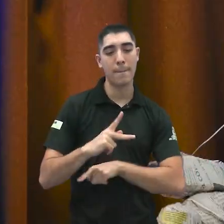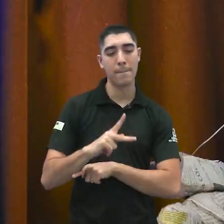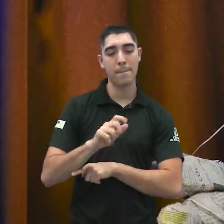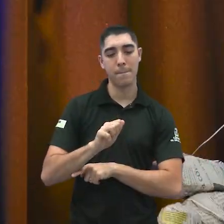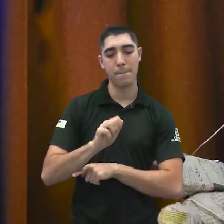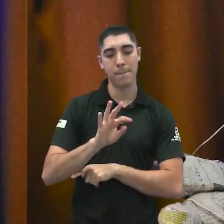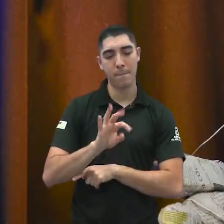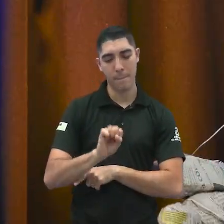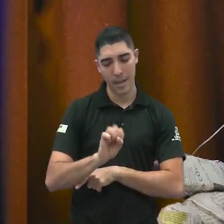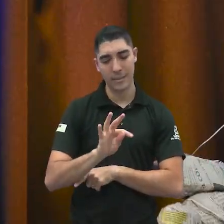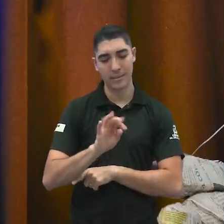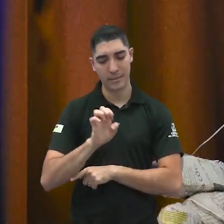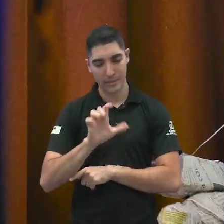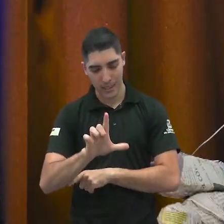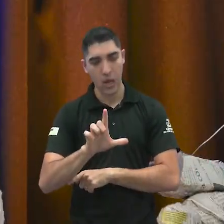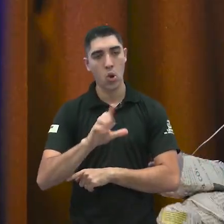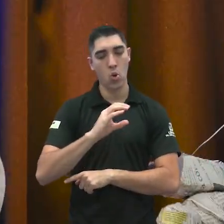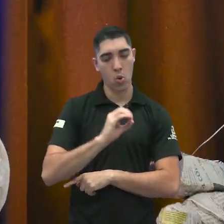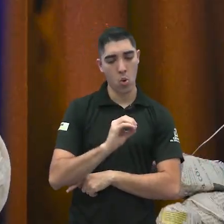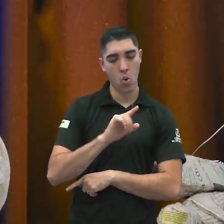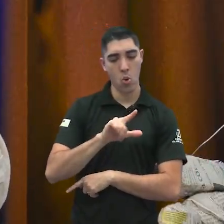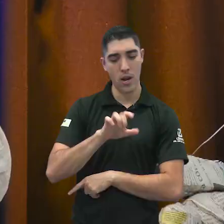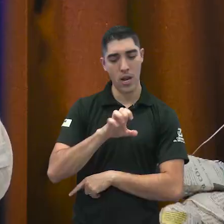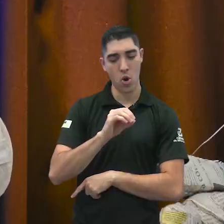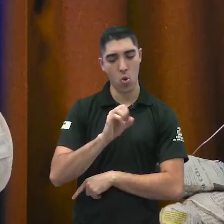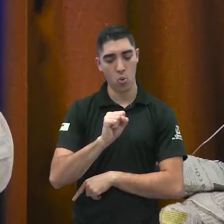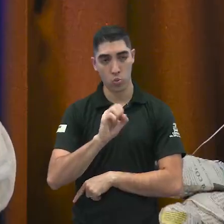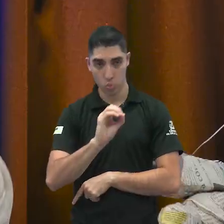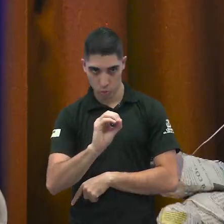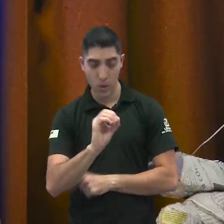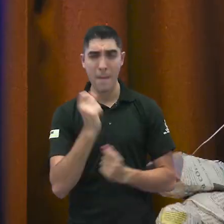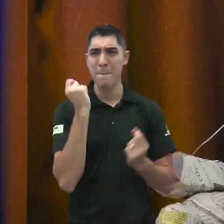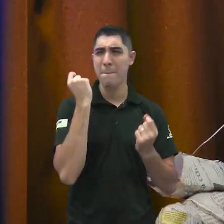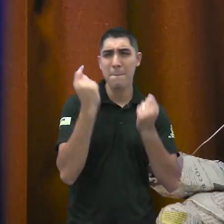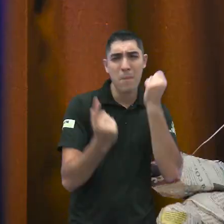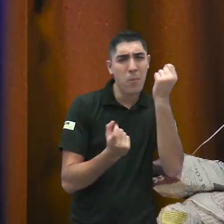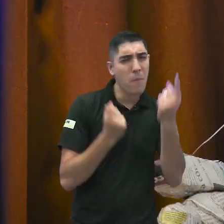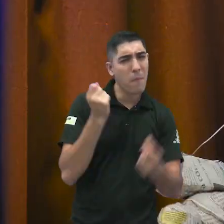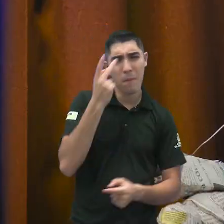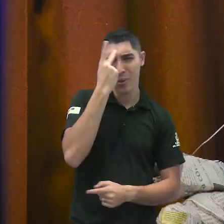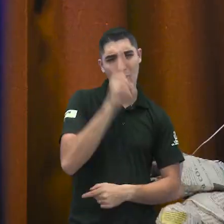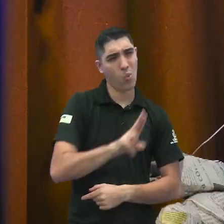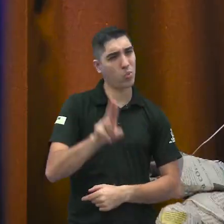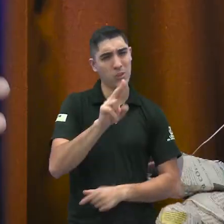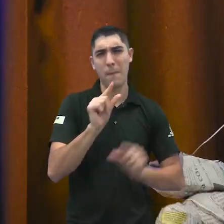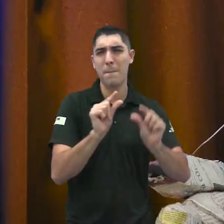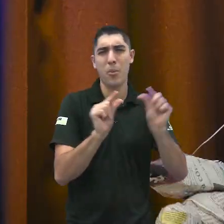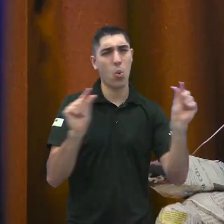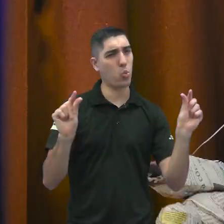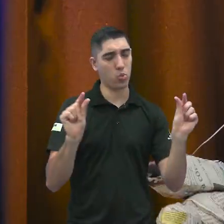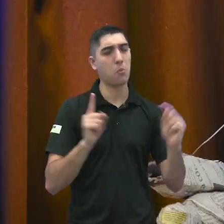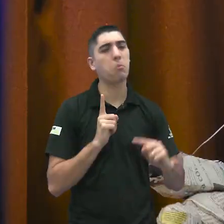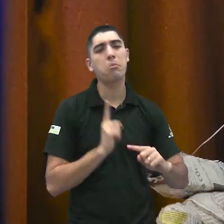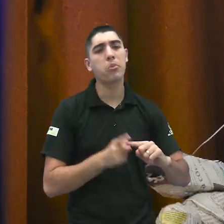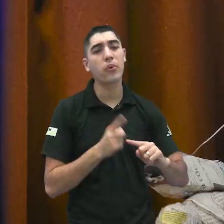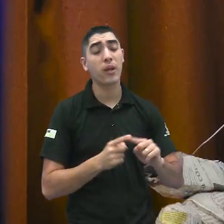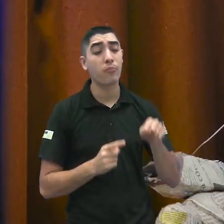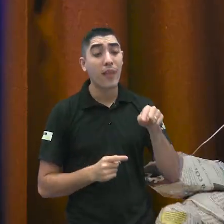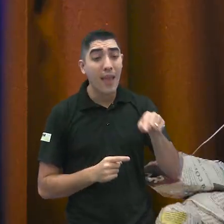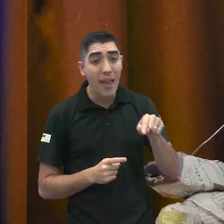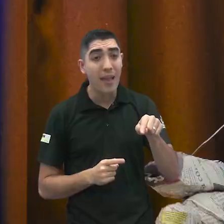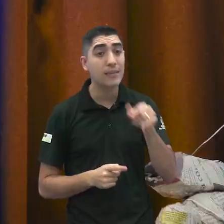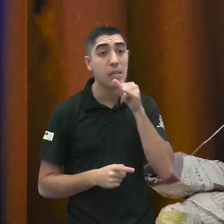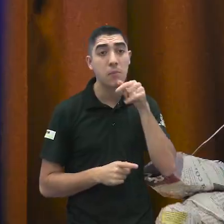no consultório. É uma técnica que poucas pessoas gostam, não é muito artista que trabalha com ele. Por quê?